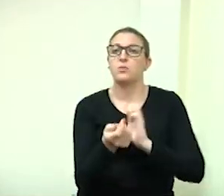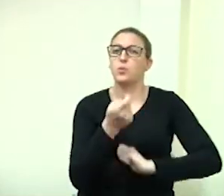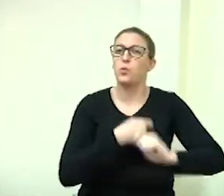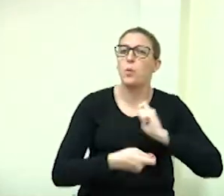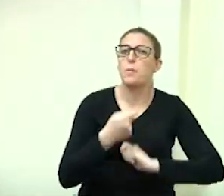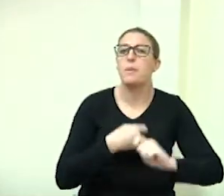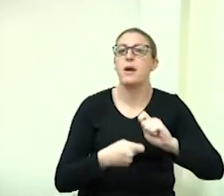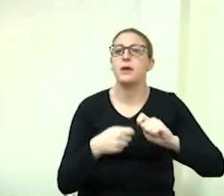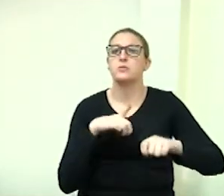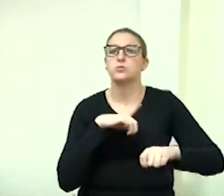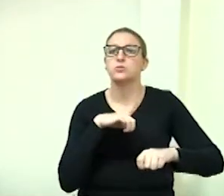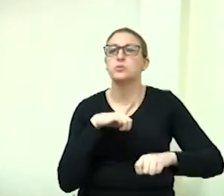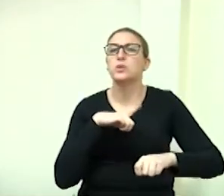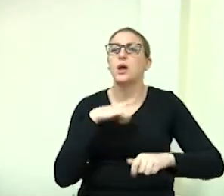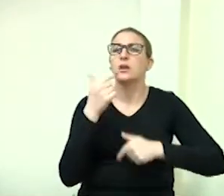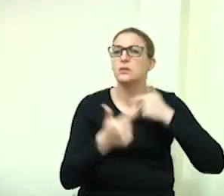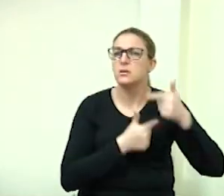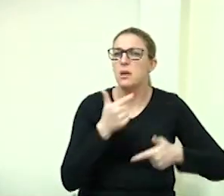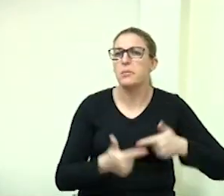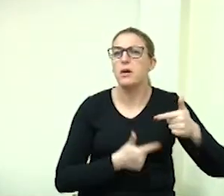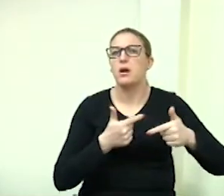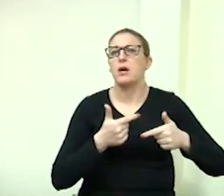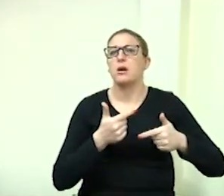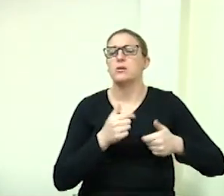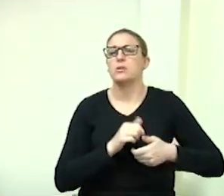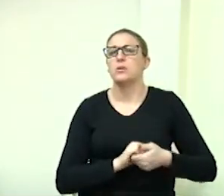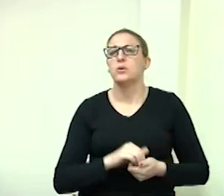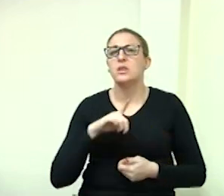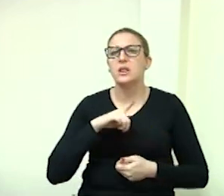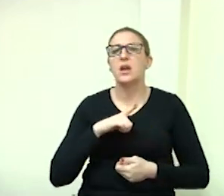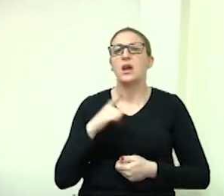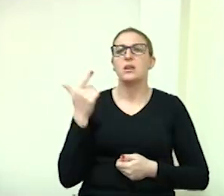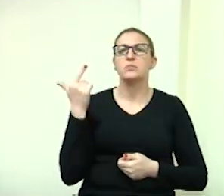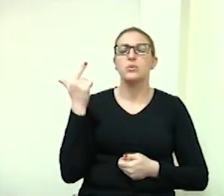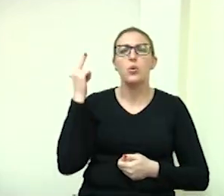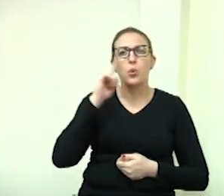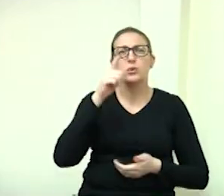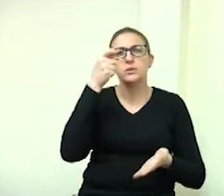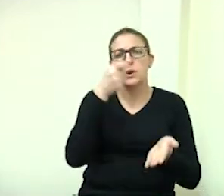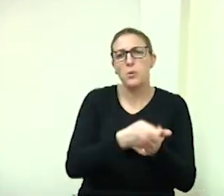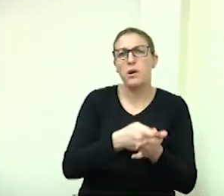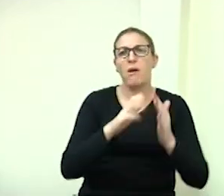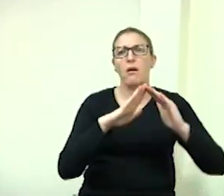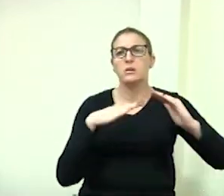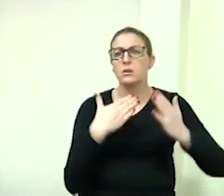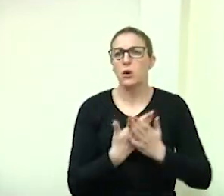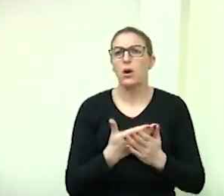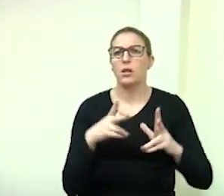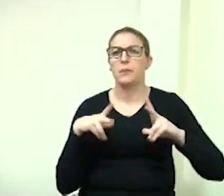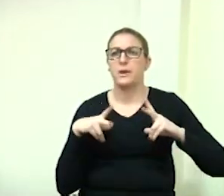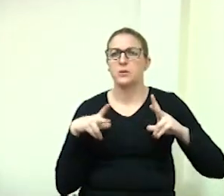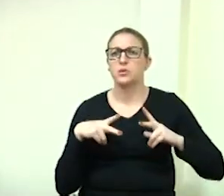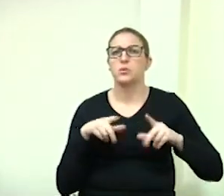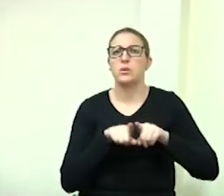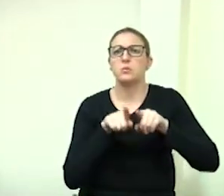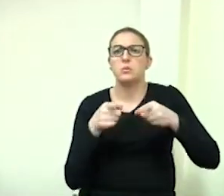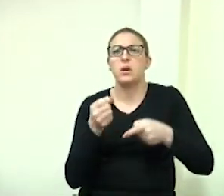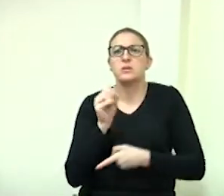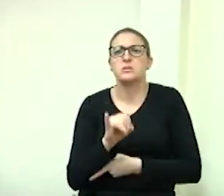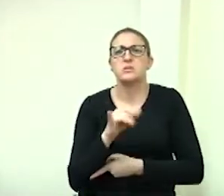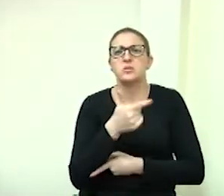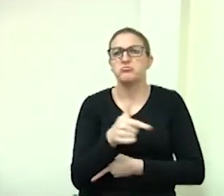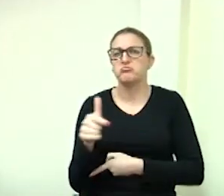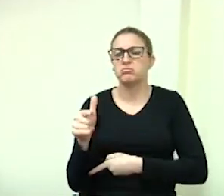resultado na prestação de serviço tem condição de pagar escola particular mas se não tem renda